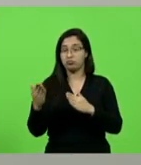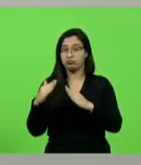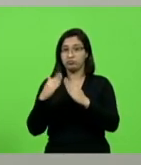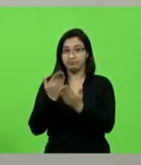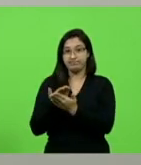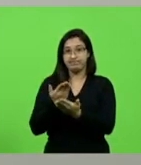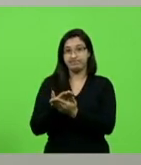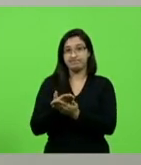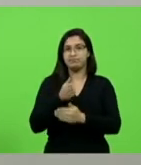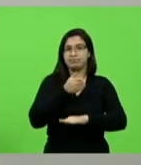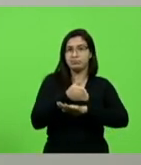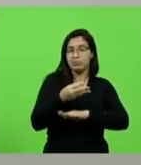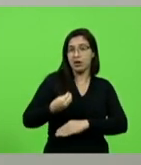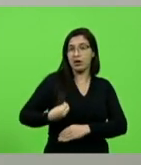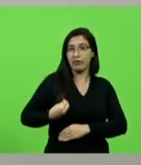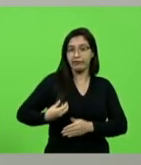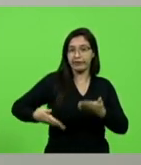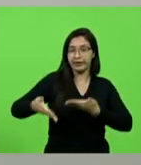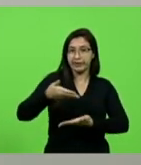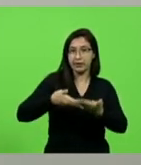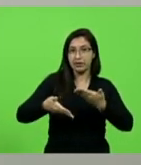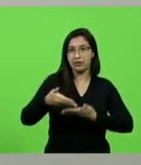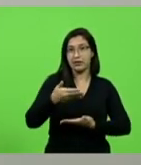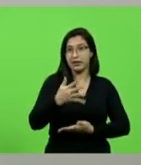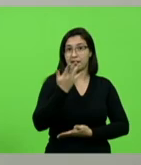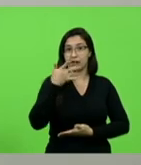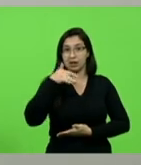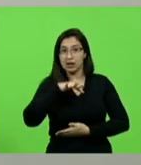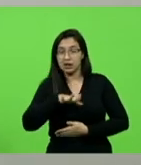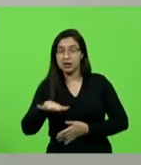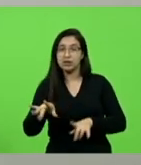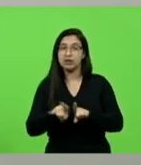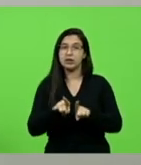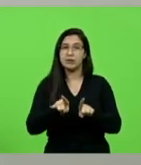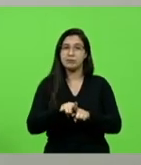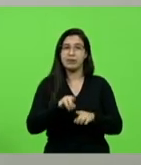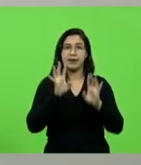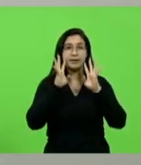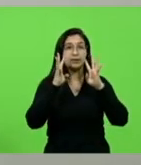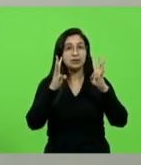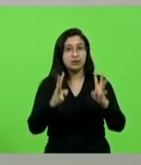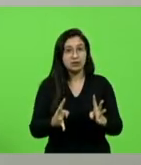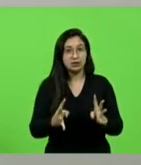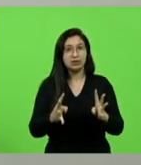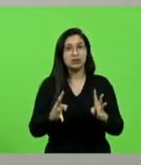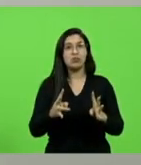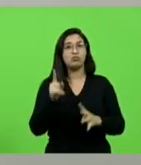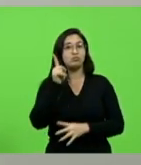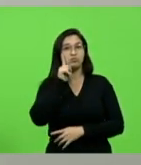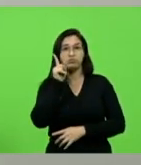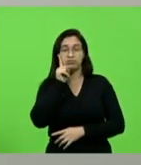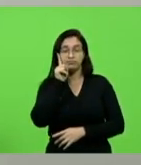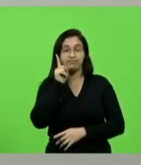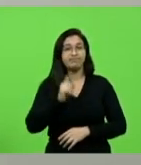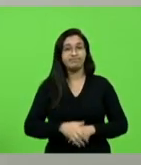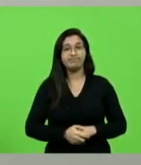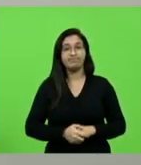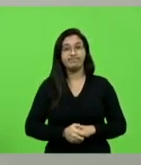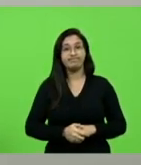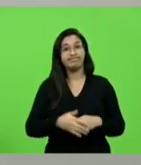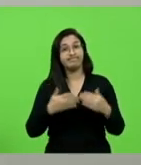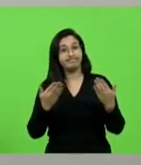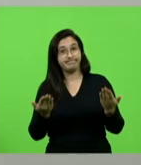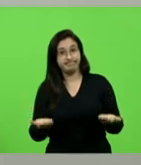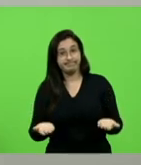das crianças, materializando, então, na observância, na efervescência do cotidiano escolar. E nesse contexto é que